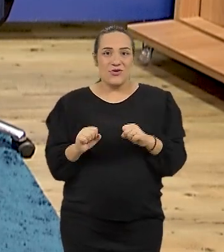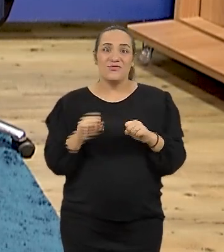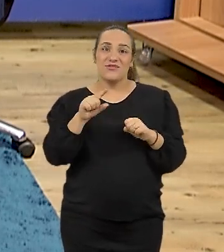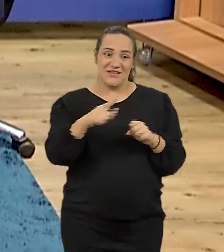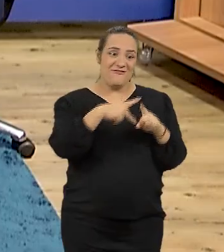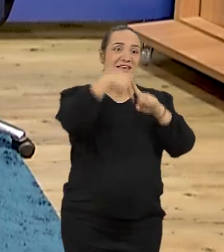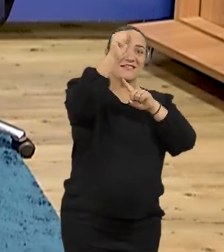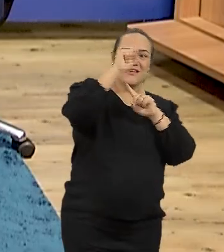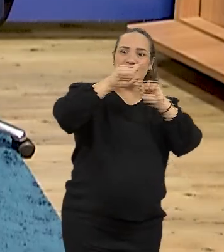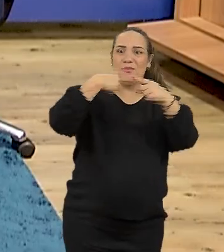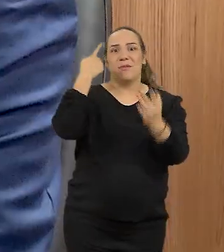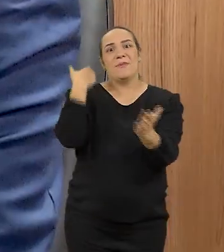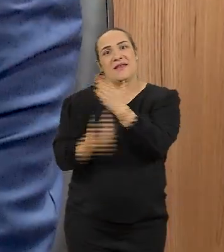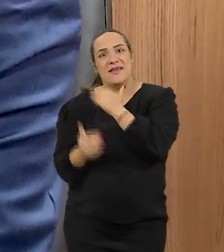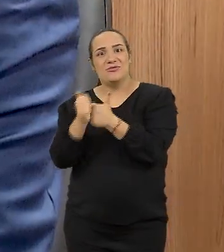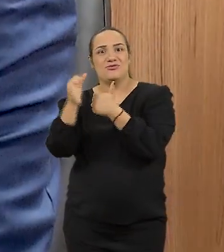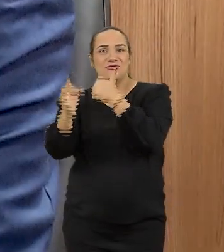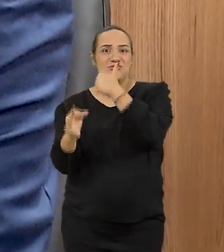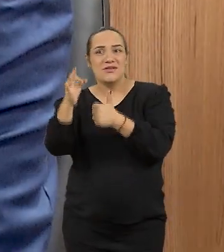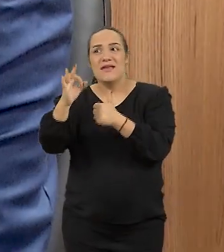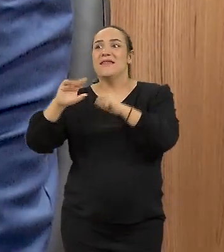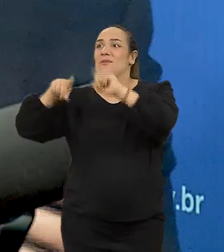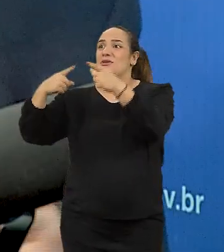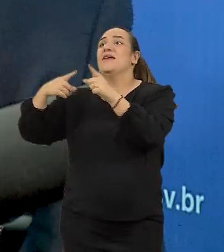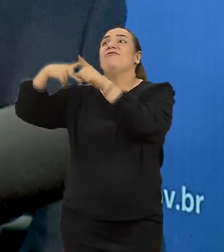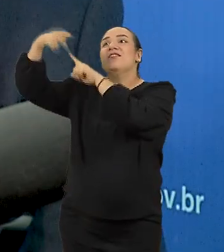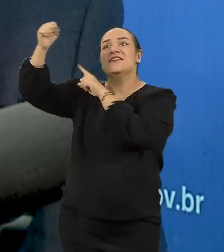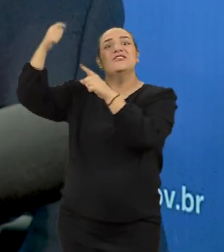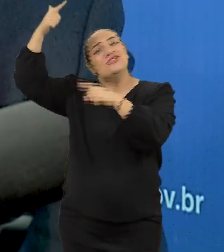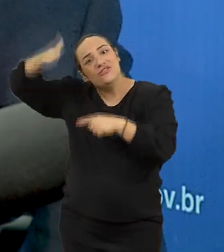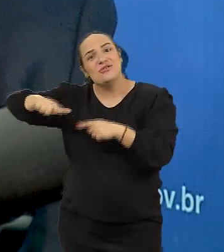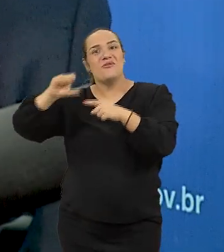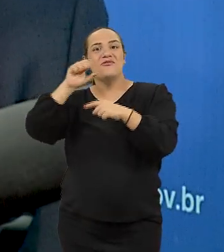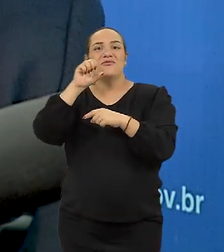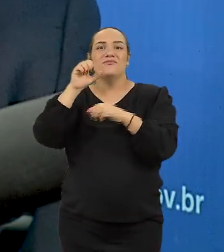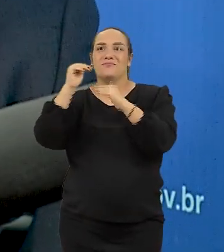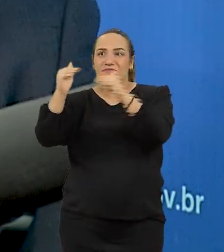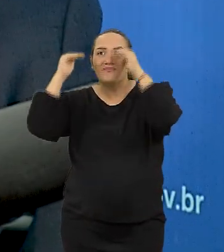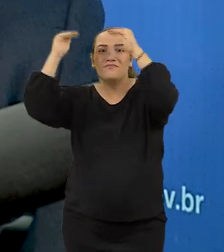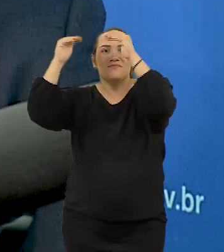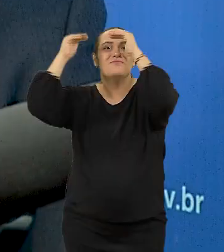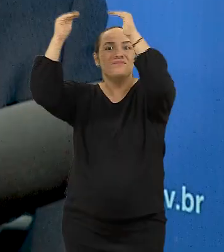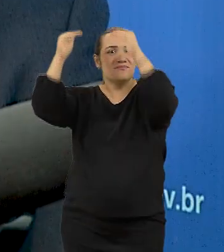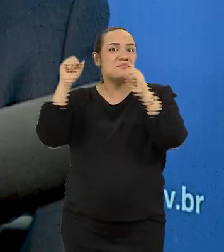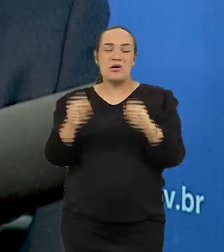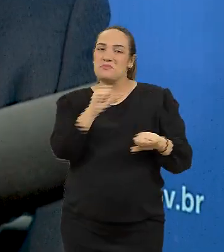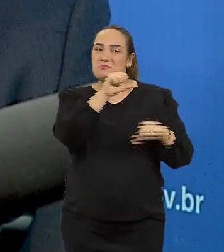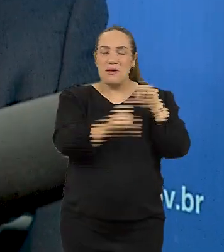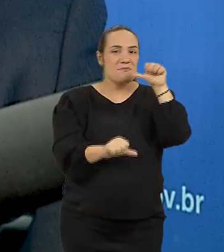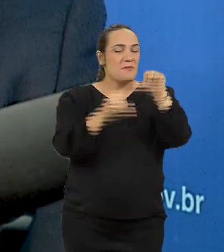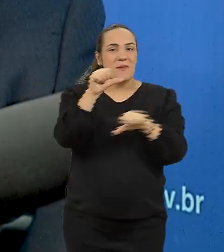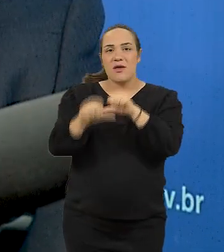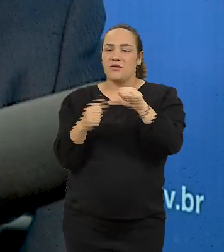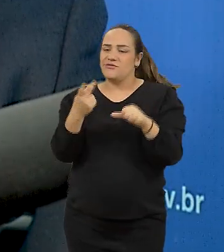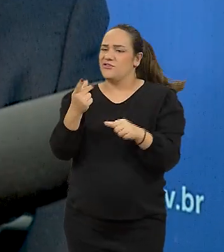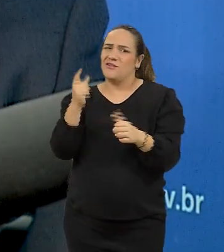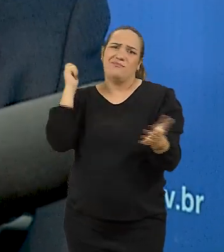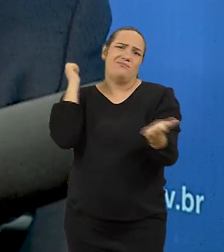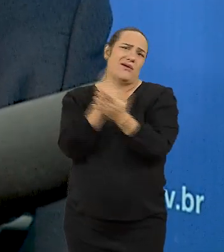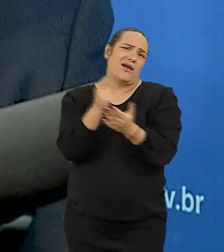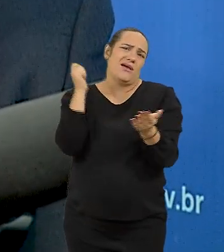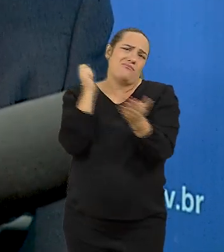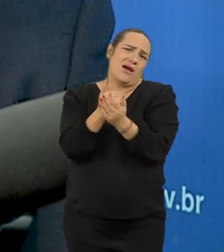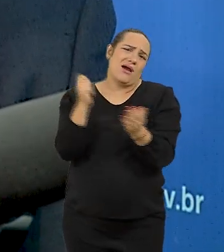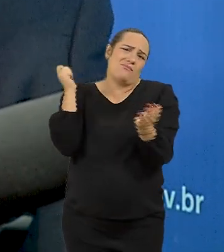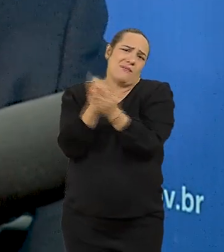E você ganha, perde, ganha. Então você não tem uma segurança do tempo. E o custo, né? O custo